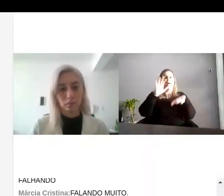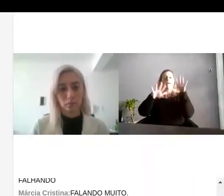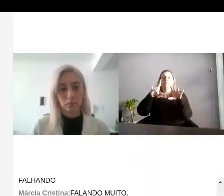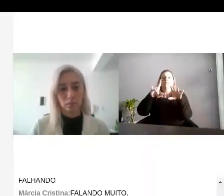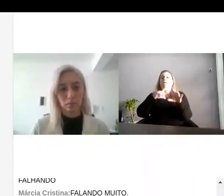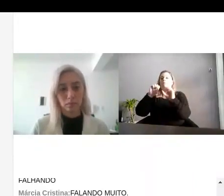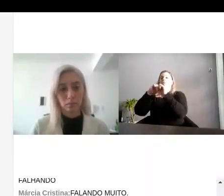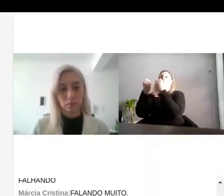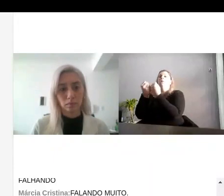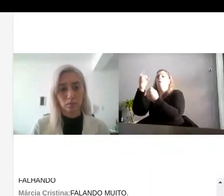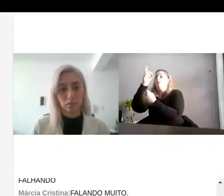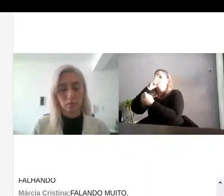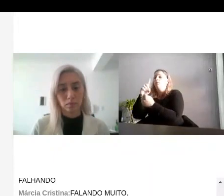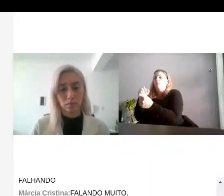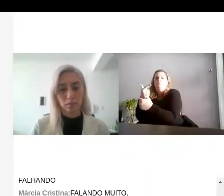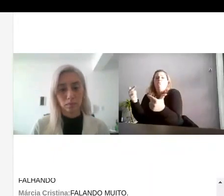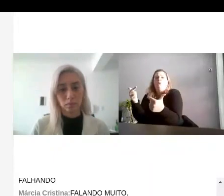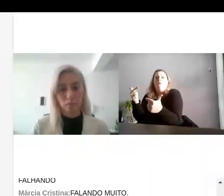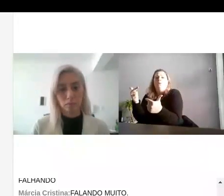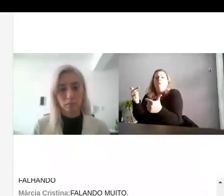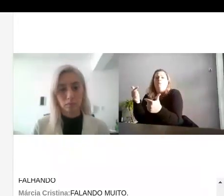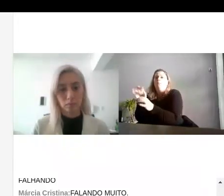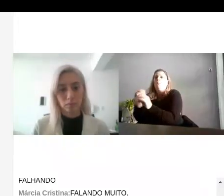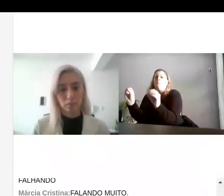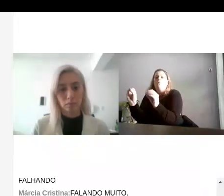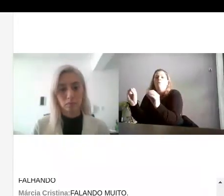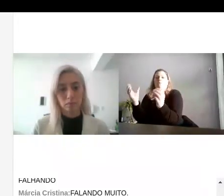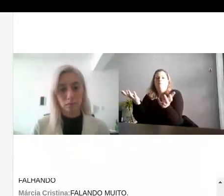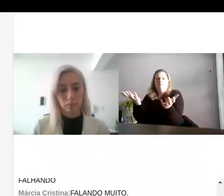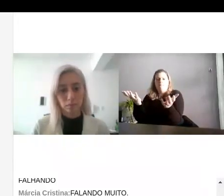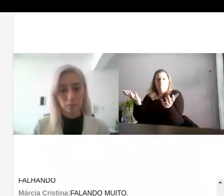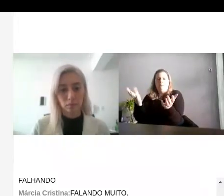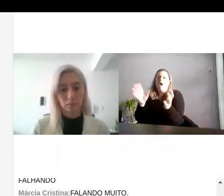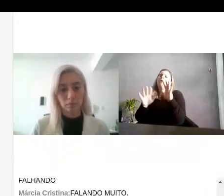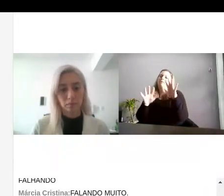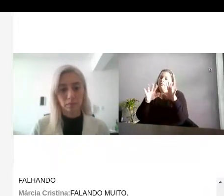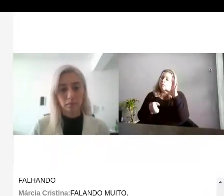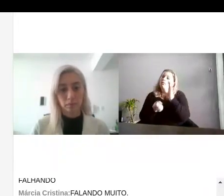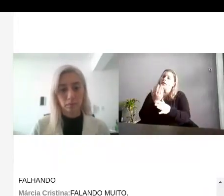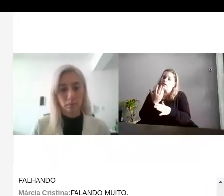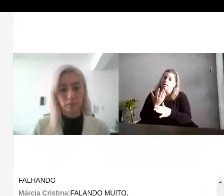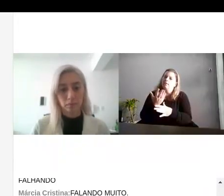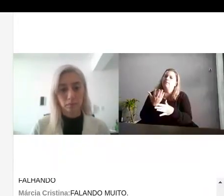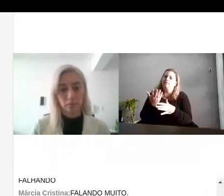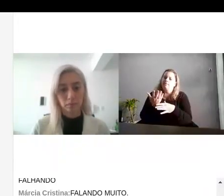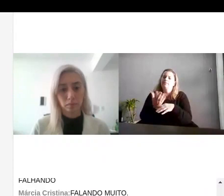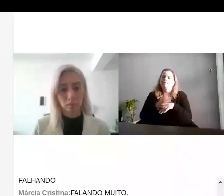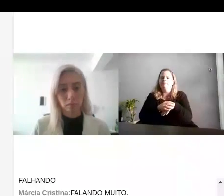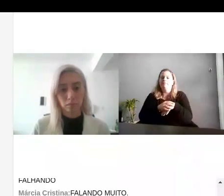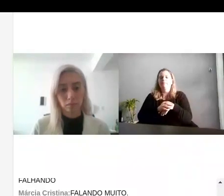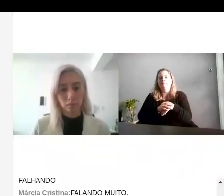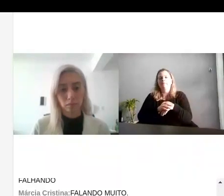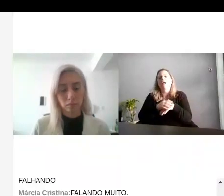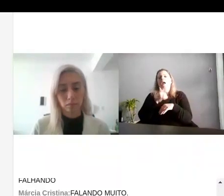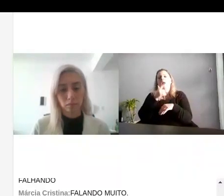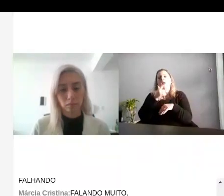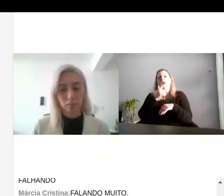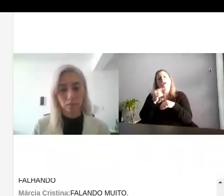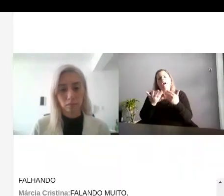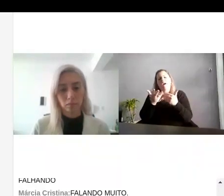com deficiência, ou que não tem nenhuma, por exemplo. Então, eu acho que é um processo que nós estamos